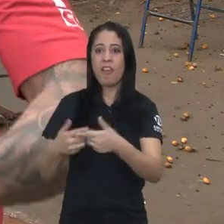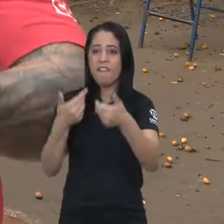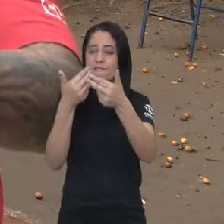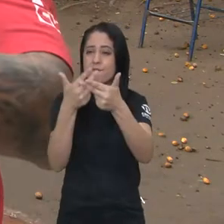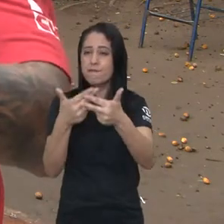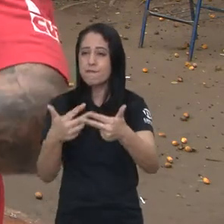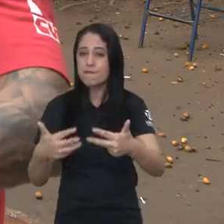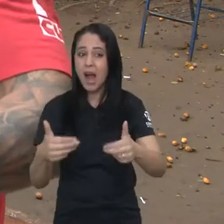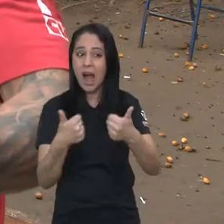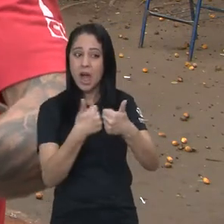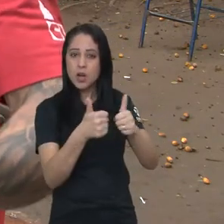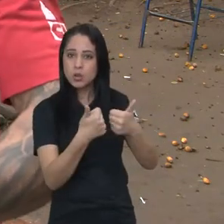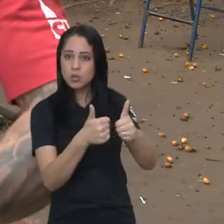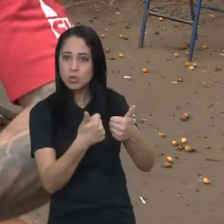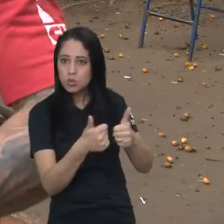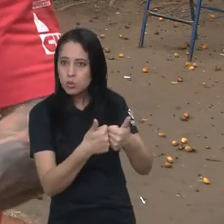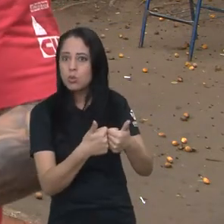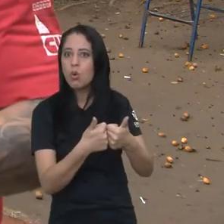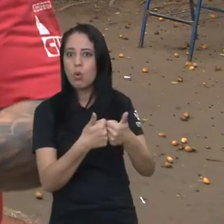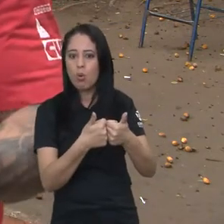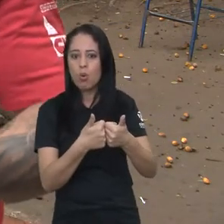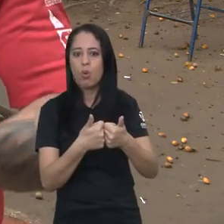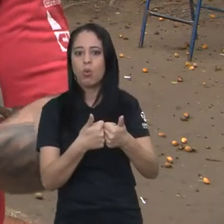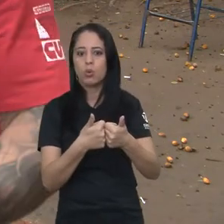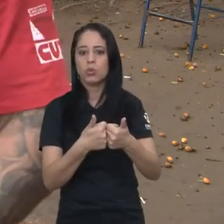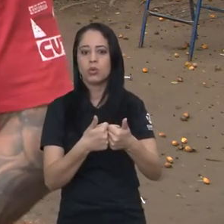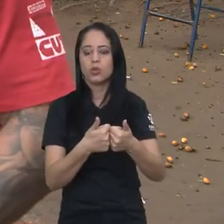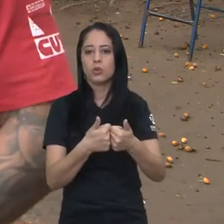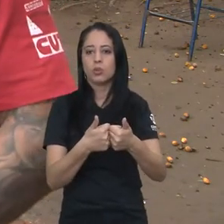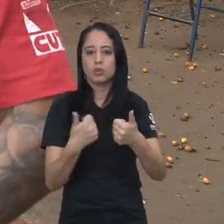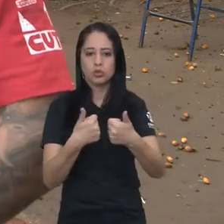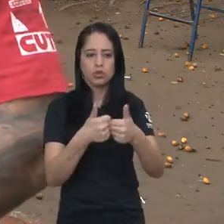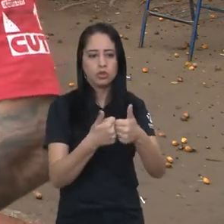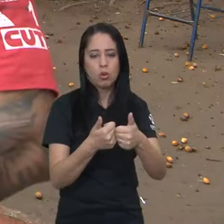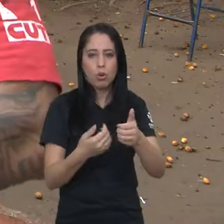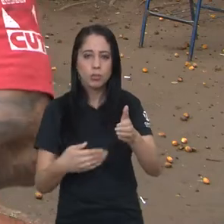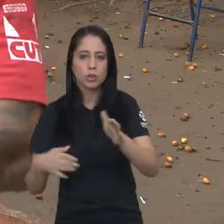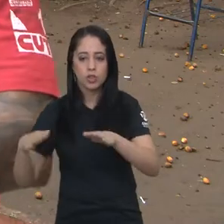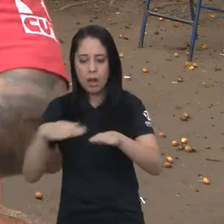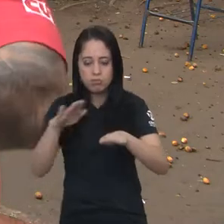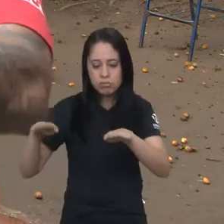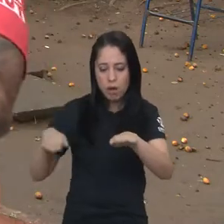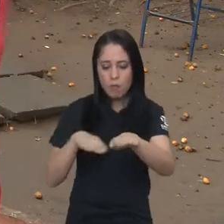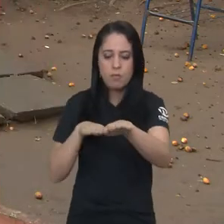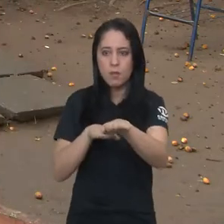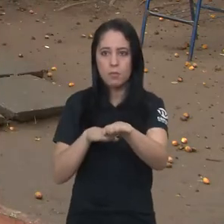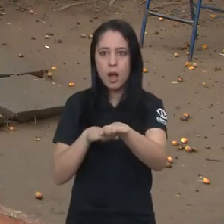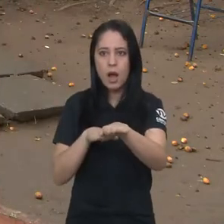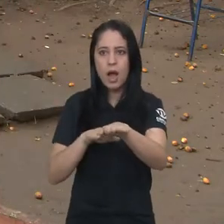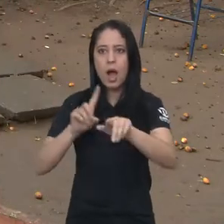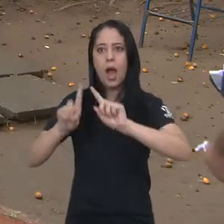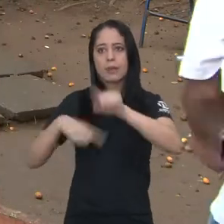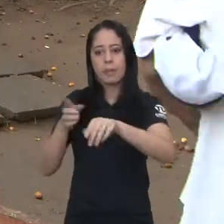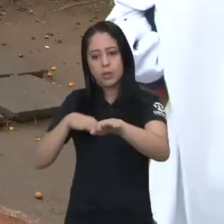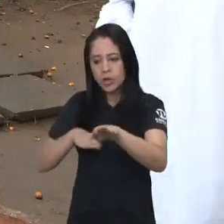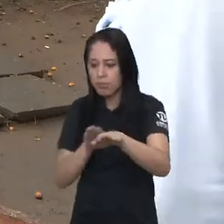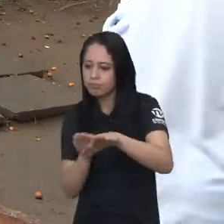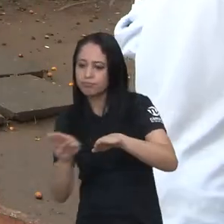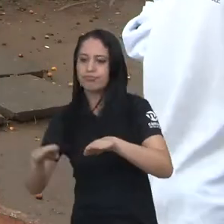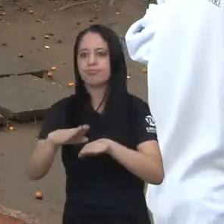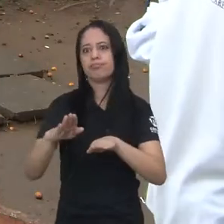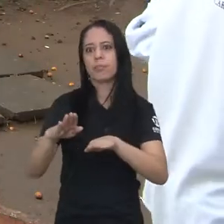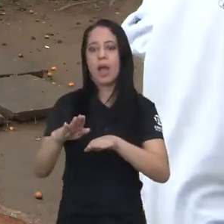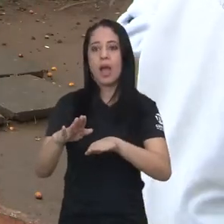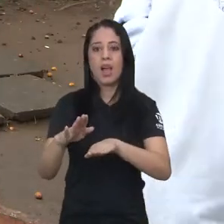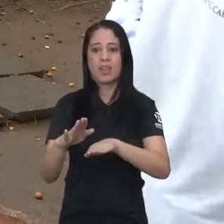que várias linhas aqui são extremamente apertada tem horas que ele chega aqui já